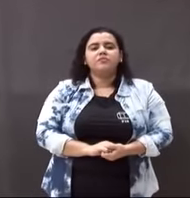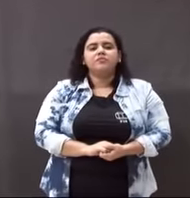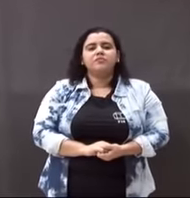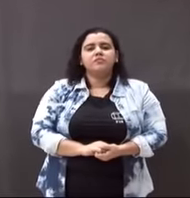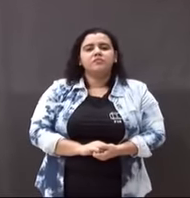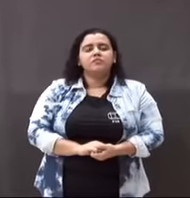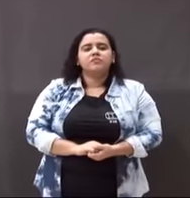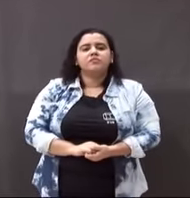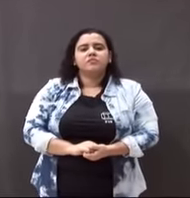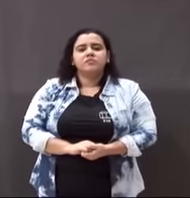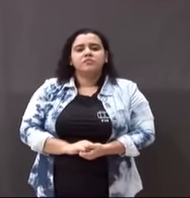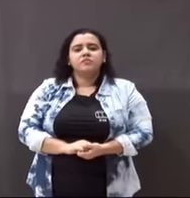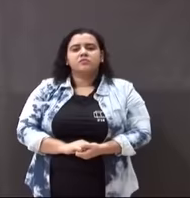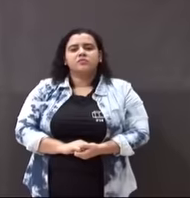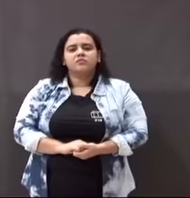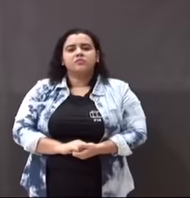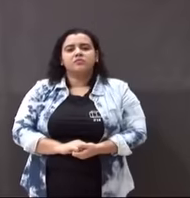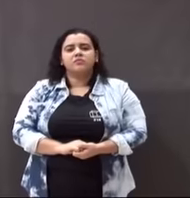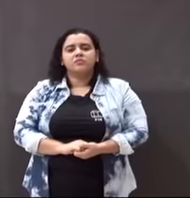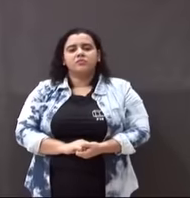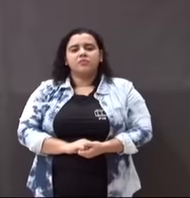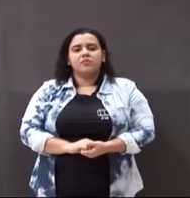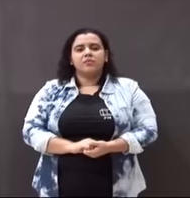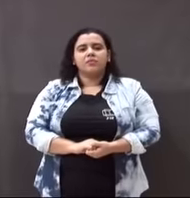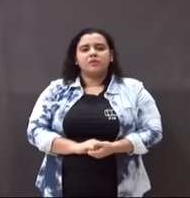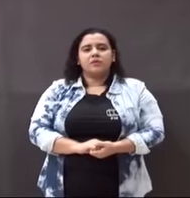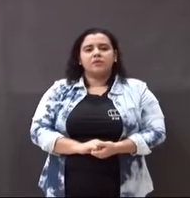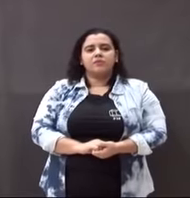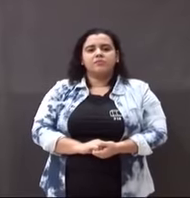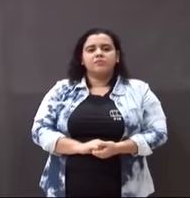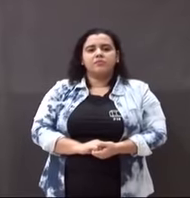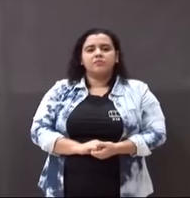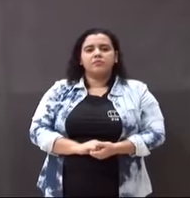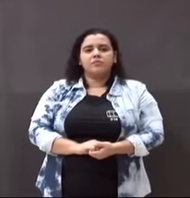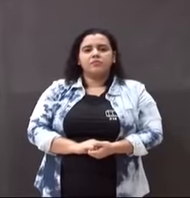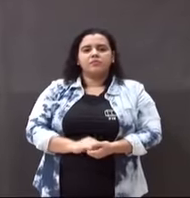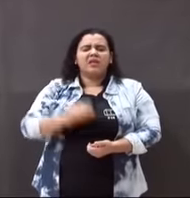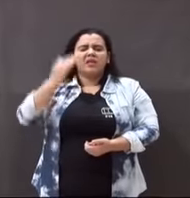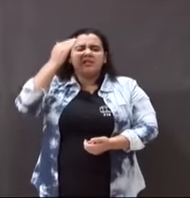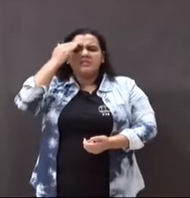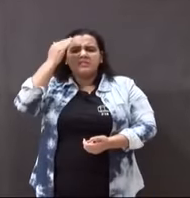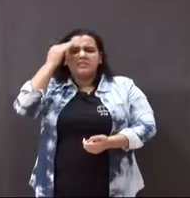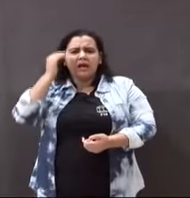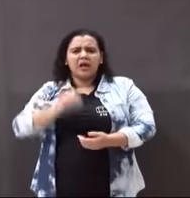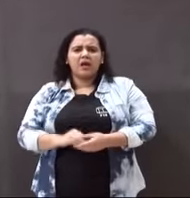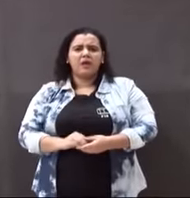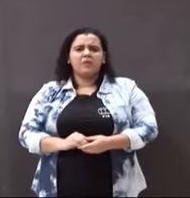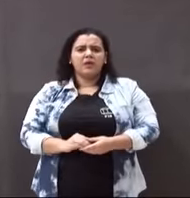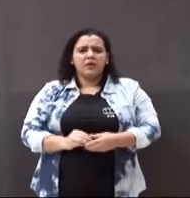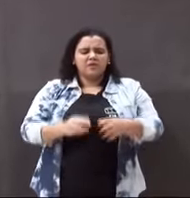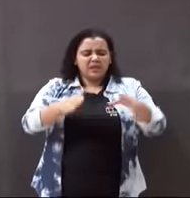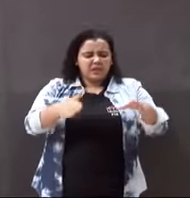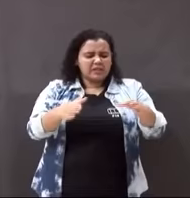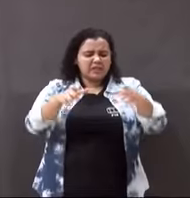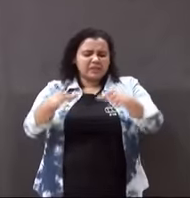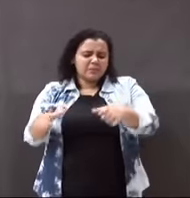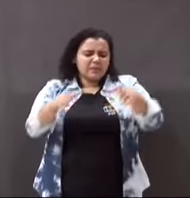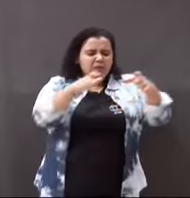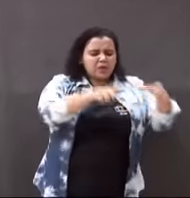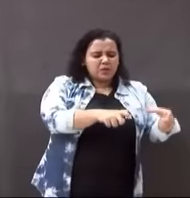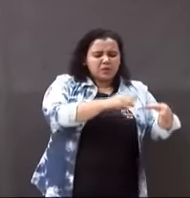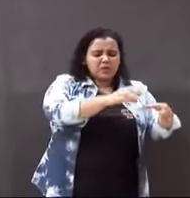Sabe aquele negócio de tirar daqui para completar ali? Puxa daqui para cobrir lá. Está acabando.